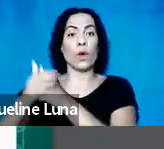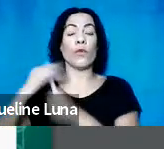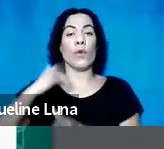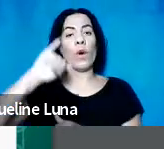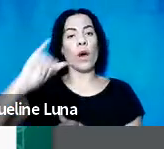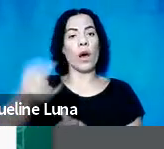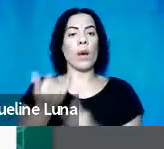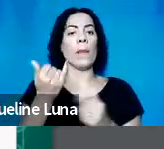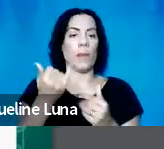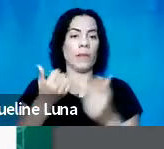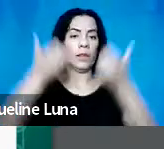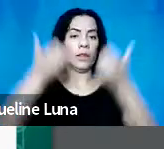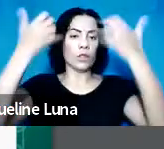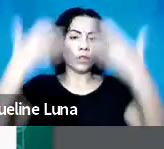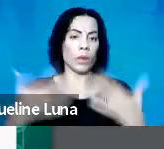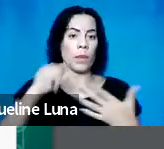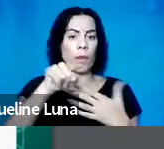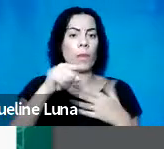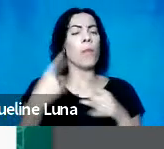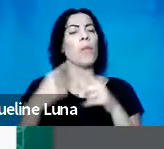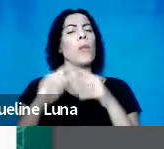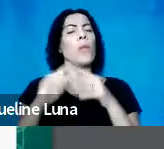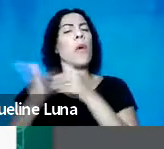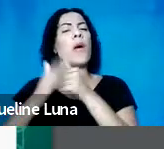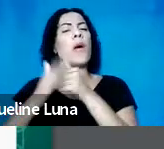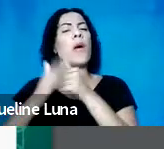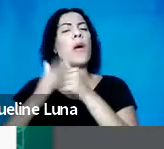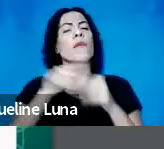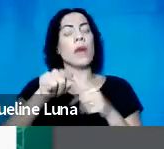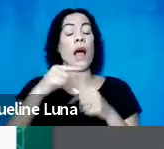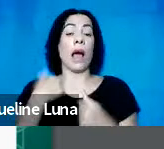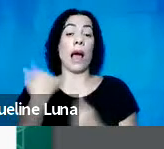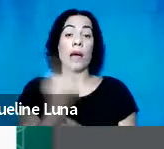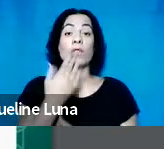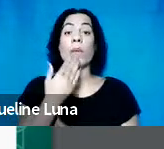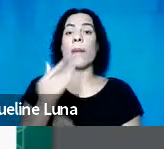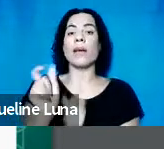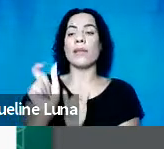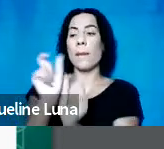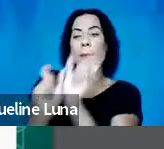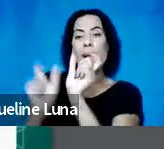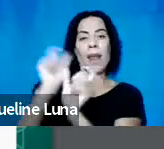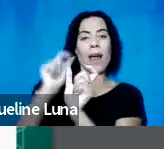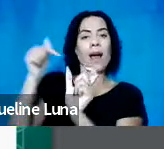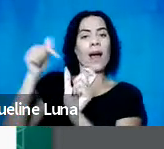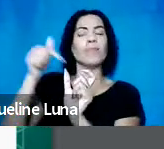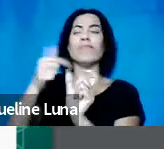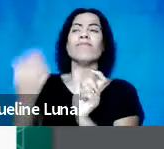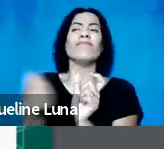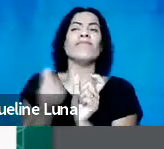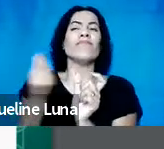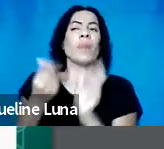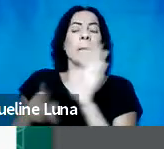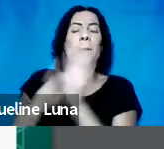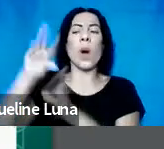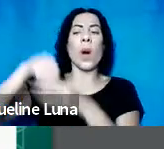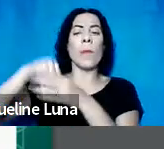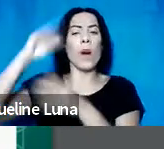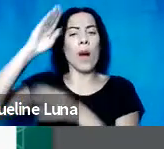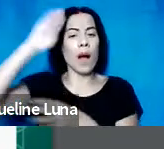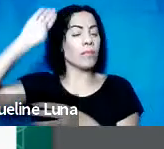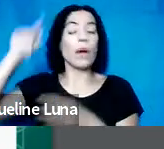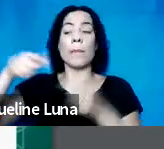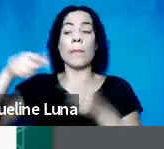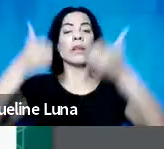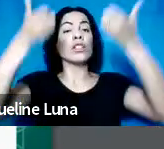o hermético também, né? Esse fechamento, né? Essa... Então a gente pede que esses termos, que às vezes não são tão conhecidos, sejam explicados na hora que as